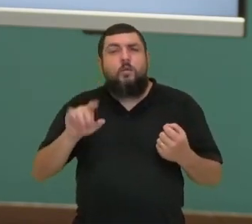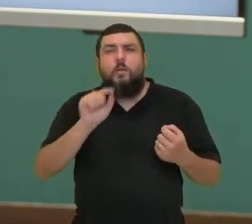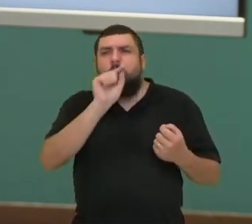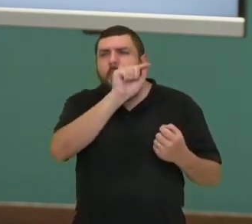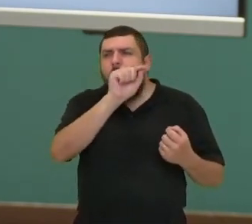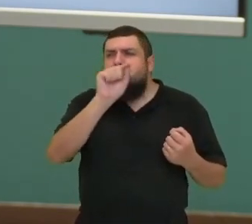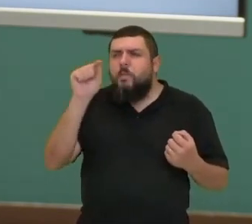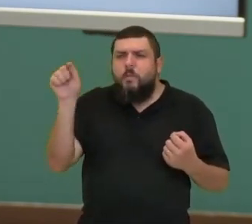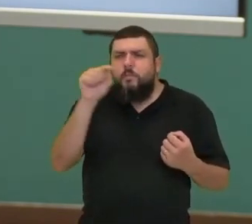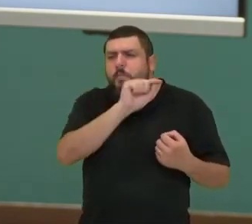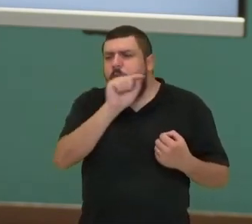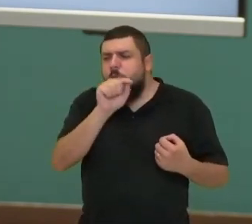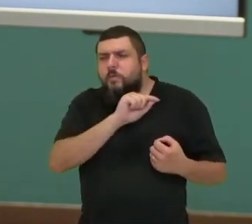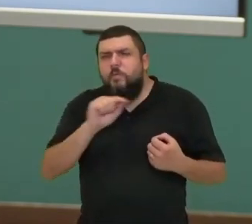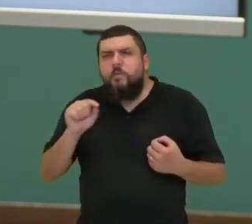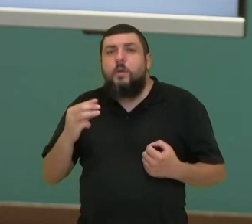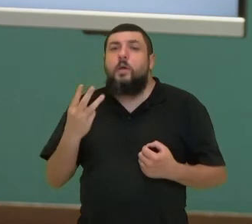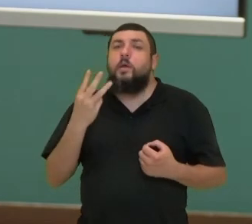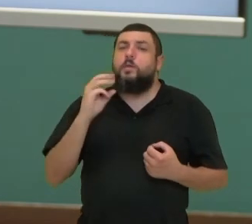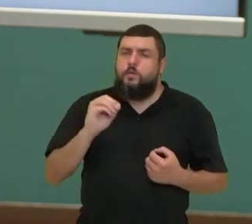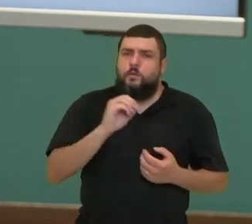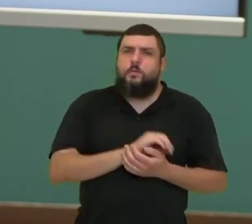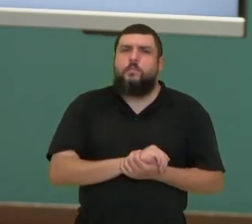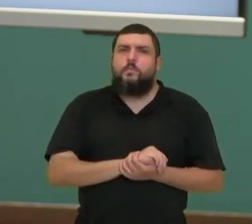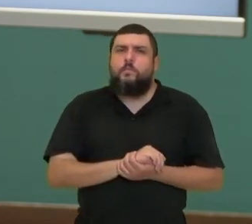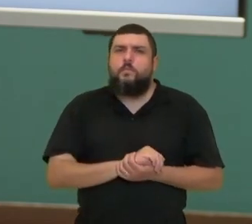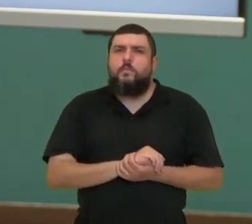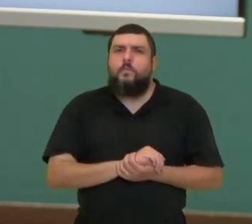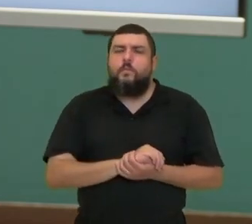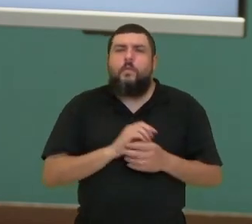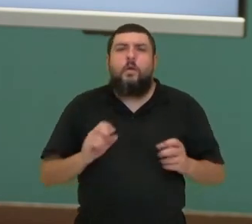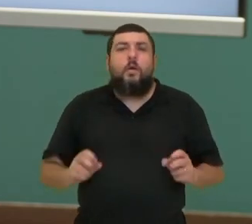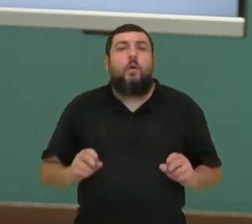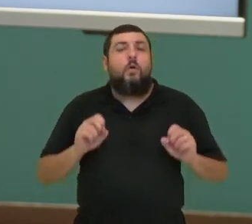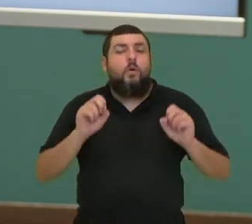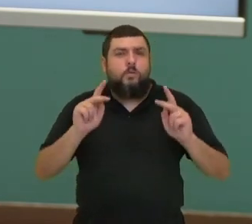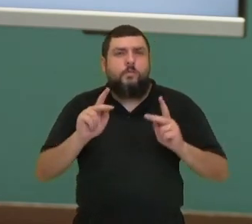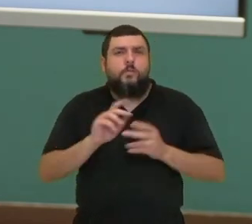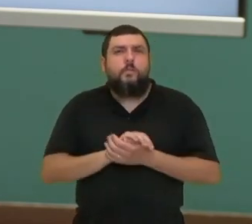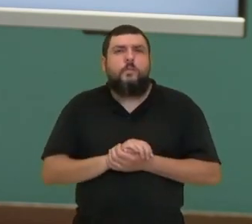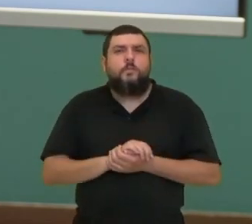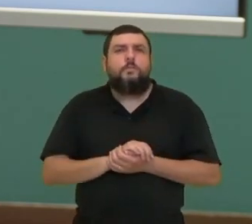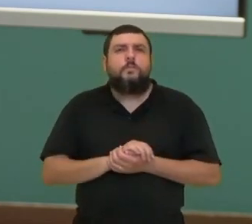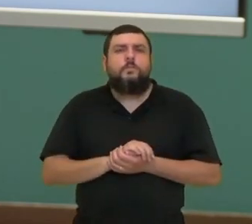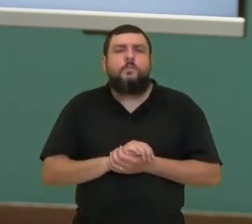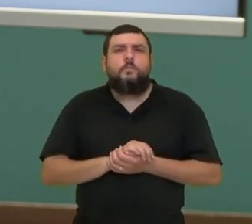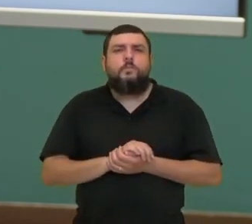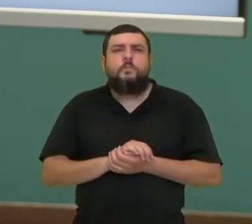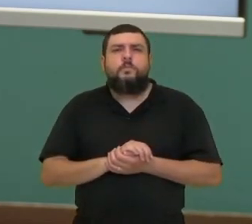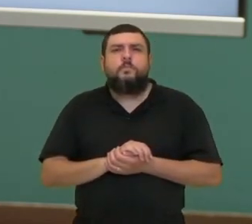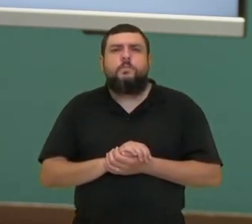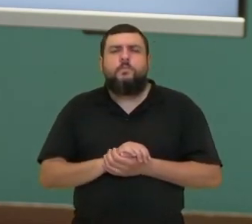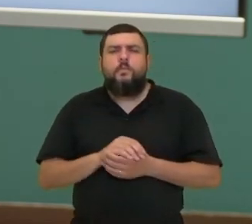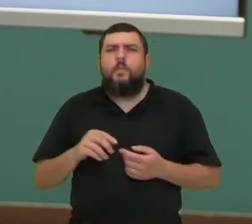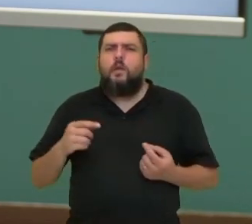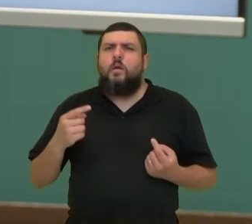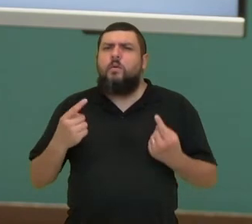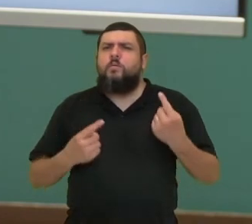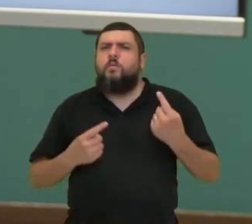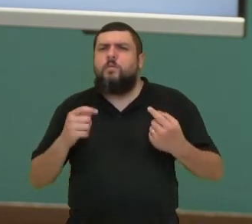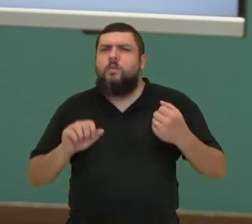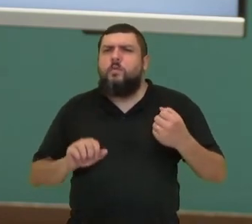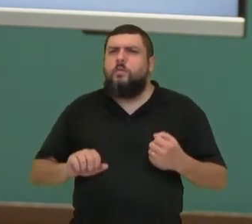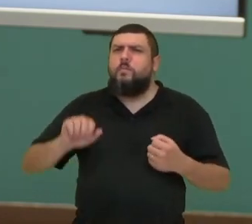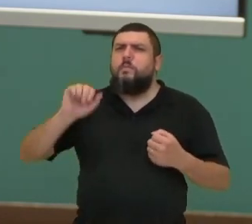de possibilidades, tá? Na sequência, ele pede assim, ó, é mais provável ser